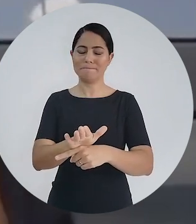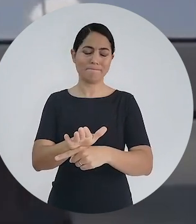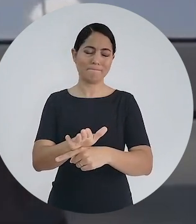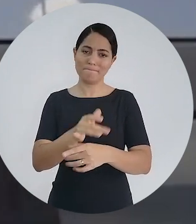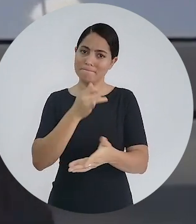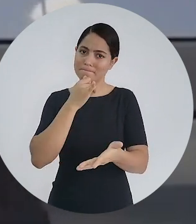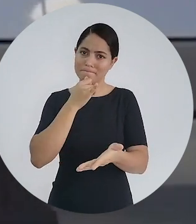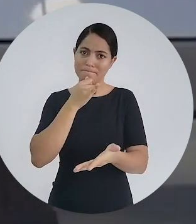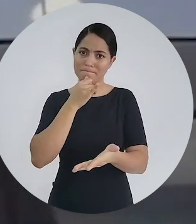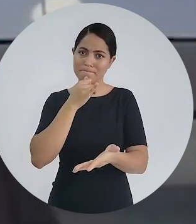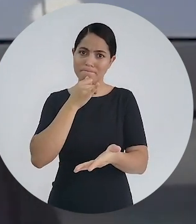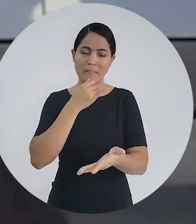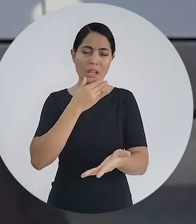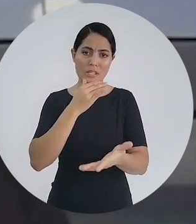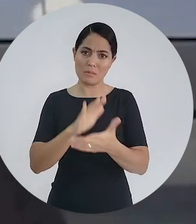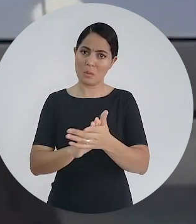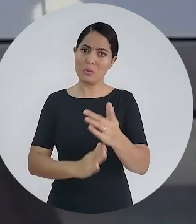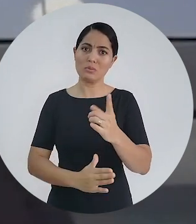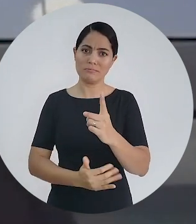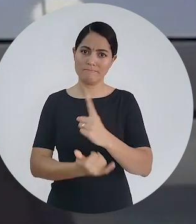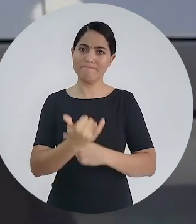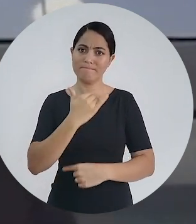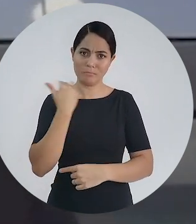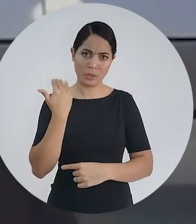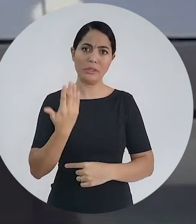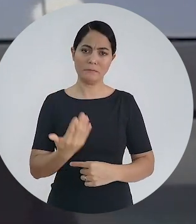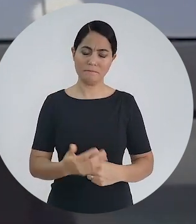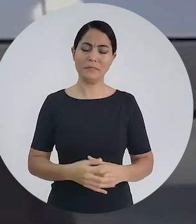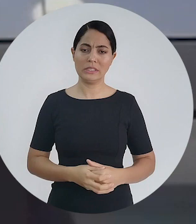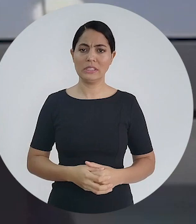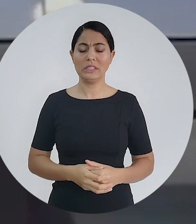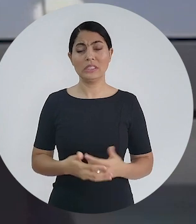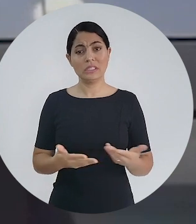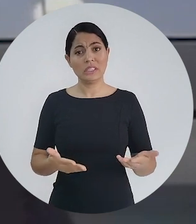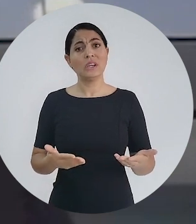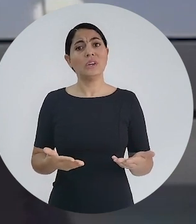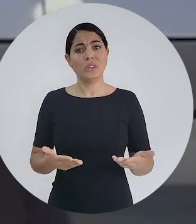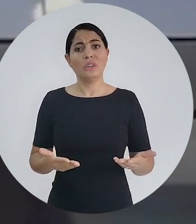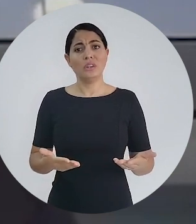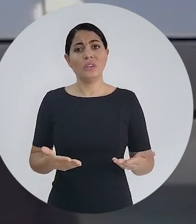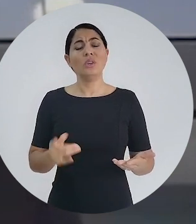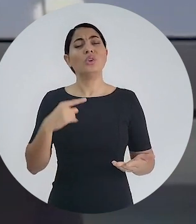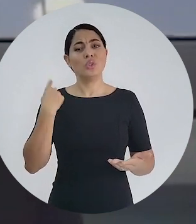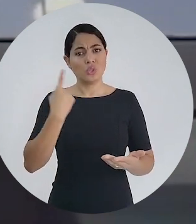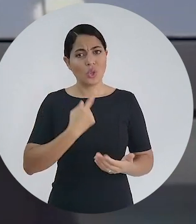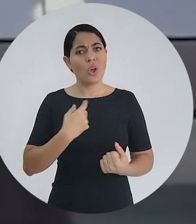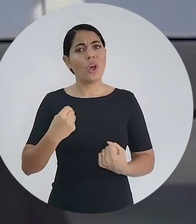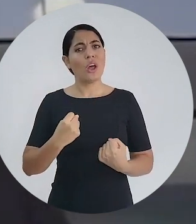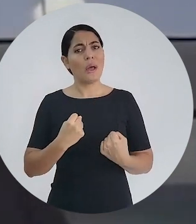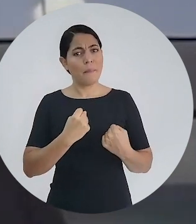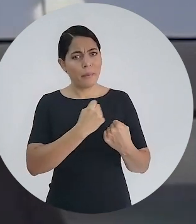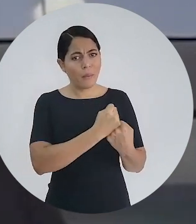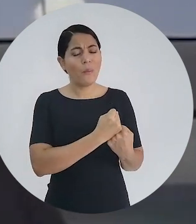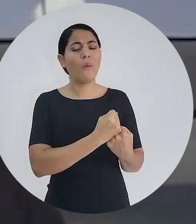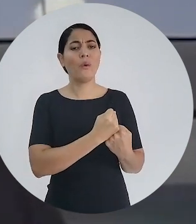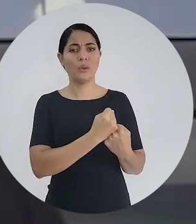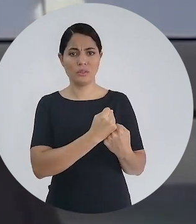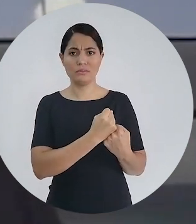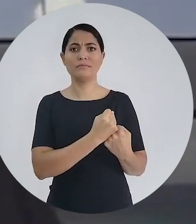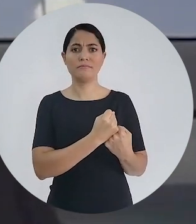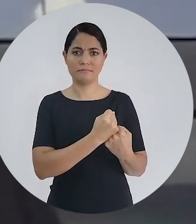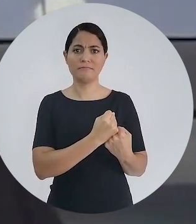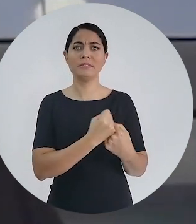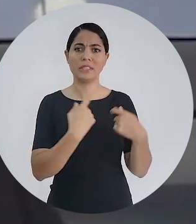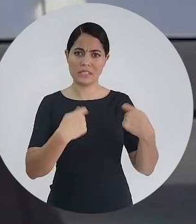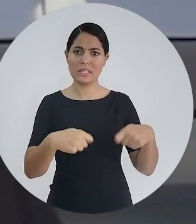mas, infelizmente, veio ao óbito. Nós prestamos toda a assistência necessária. O Conselho